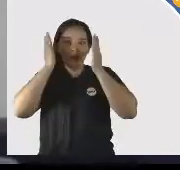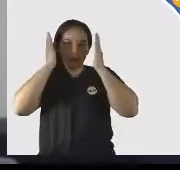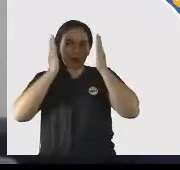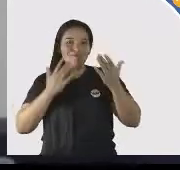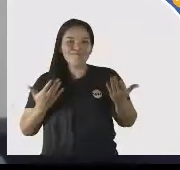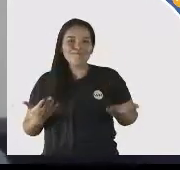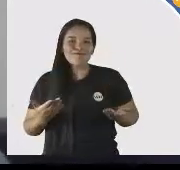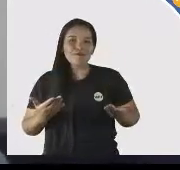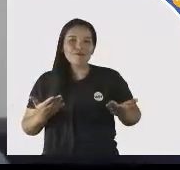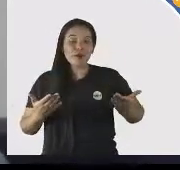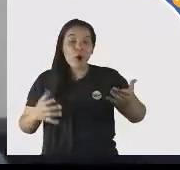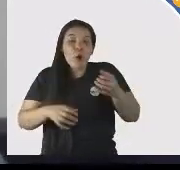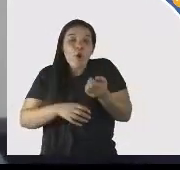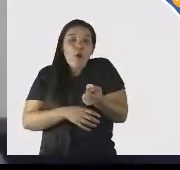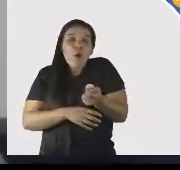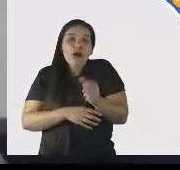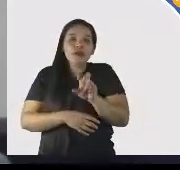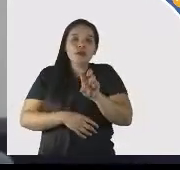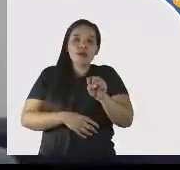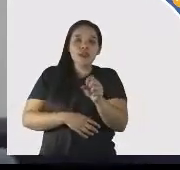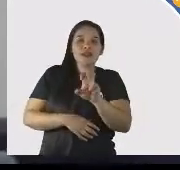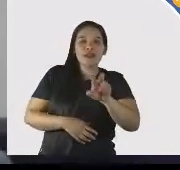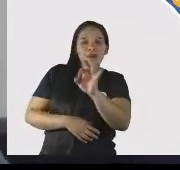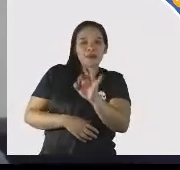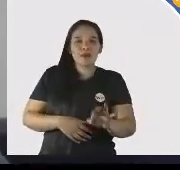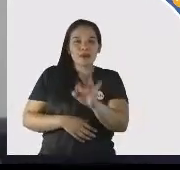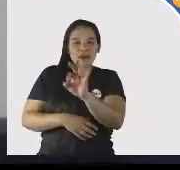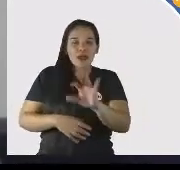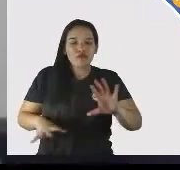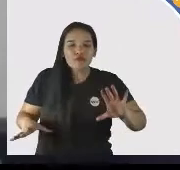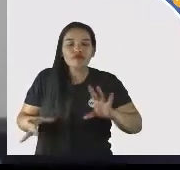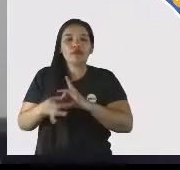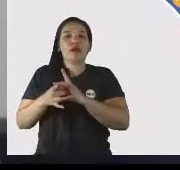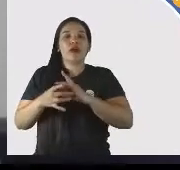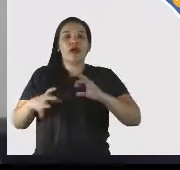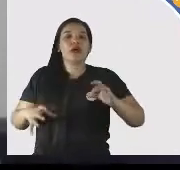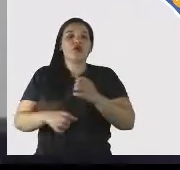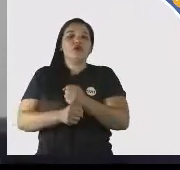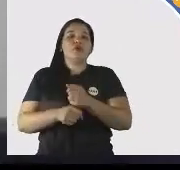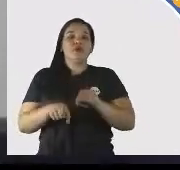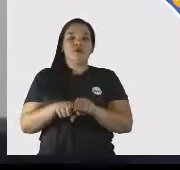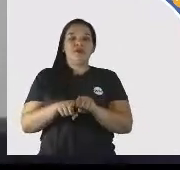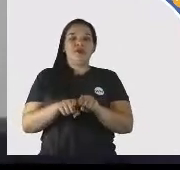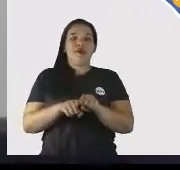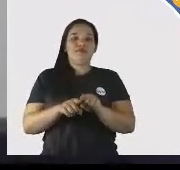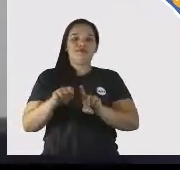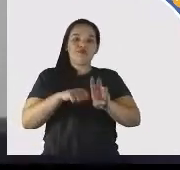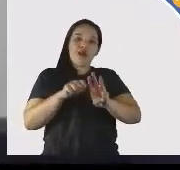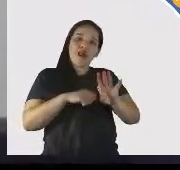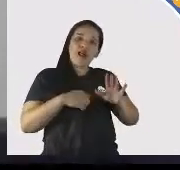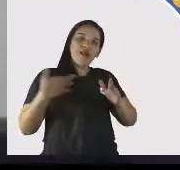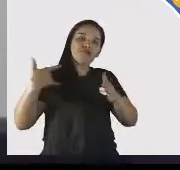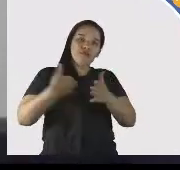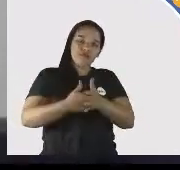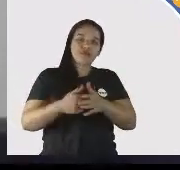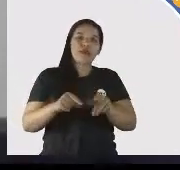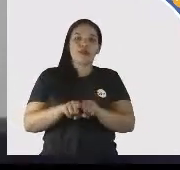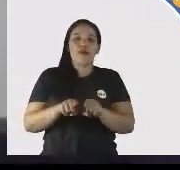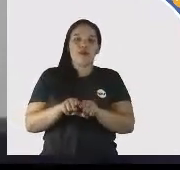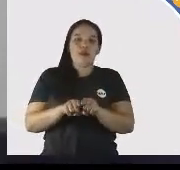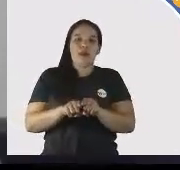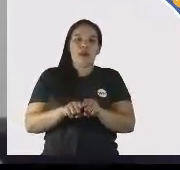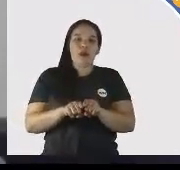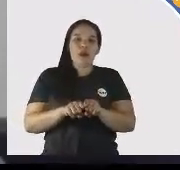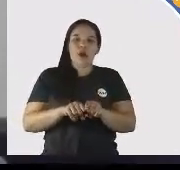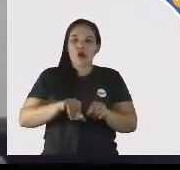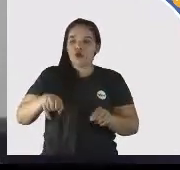quase 85 por cento do volume de financiamentos mas o finame ganhou bastante espaço nesses últimos meses principalmente puxado aí pela outra de juros